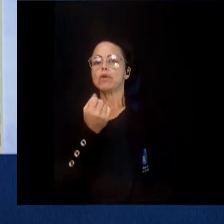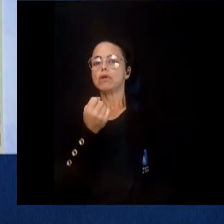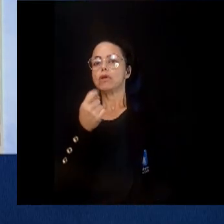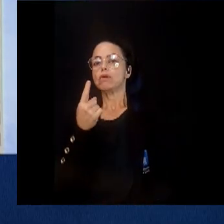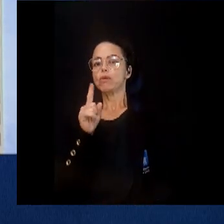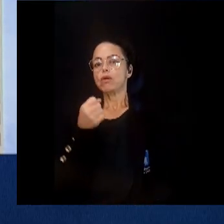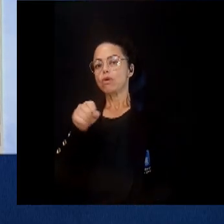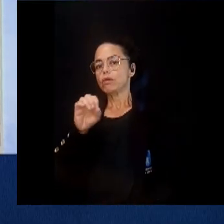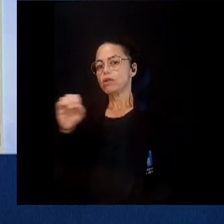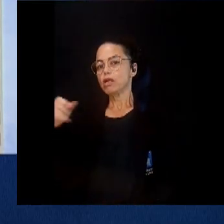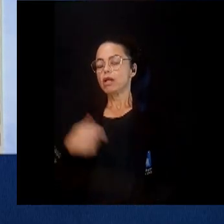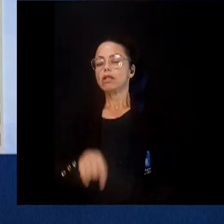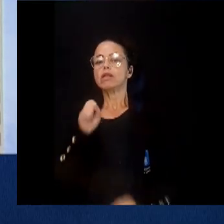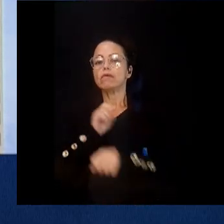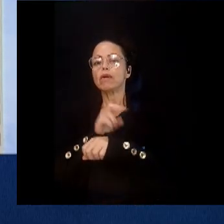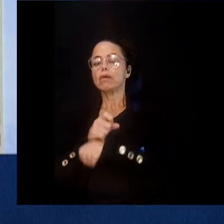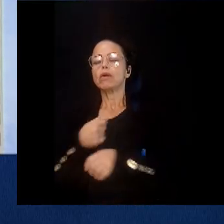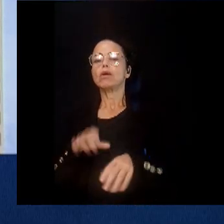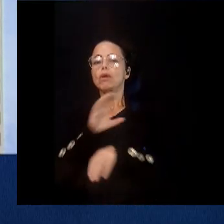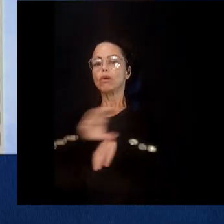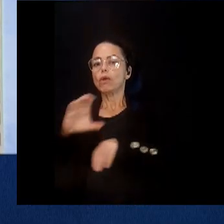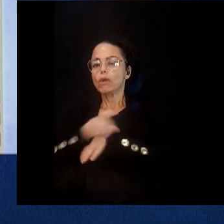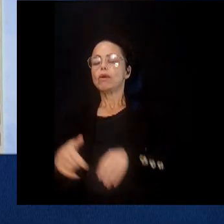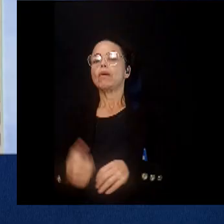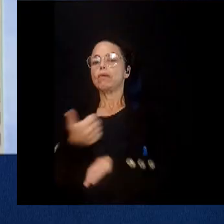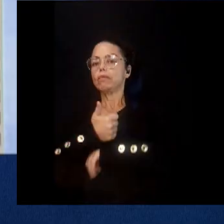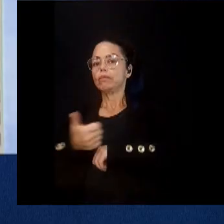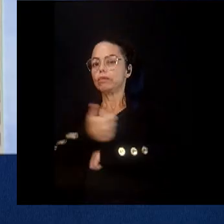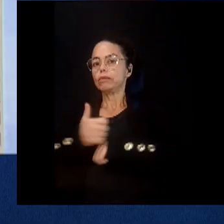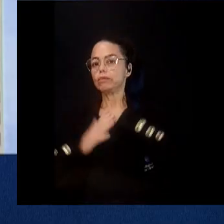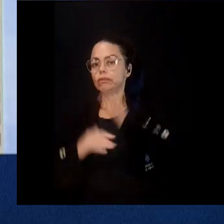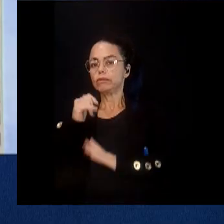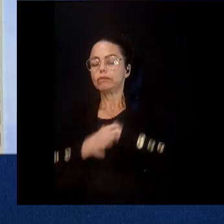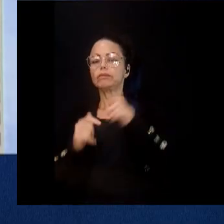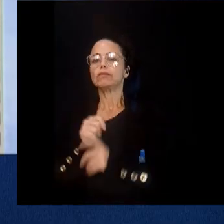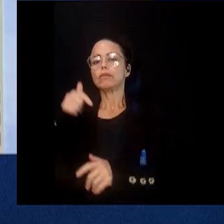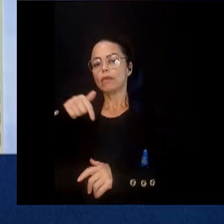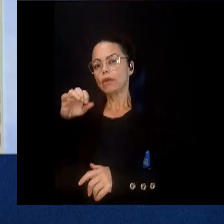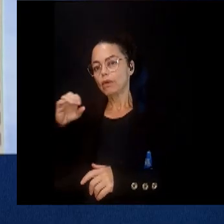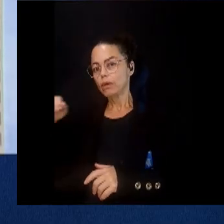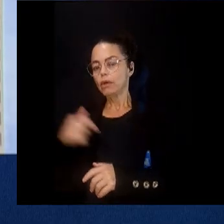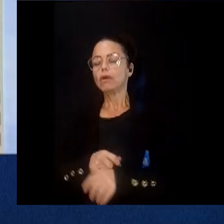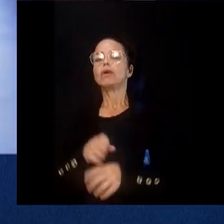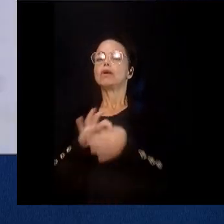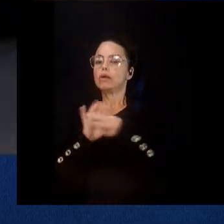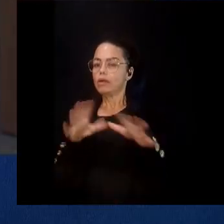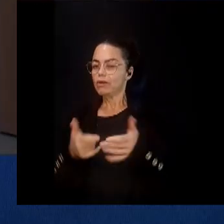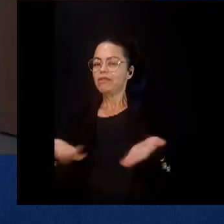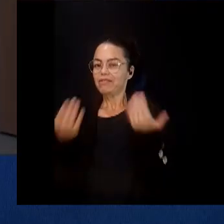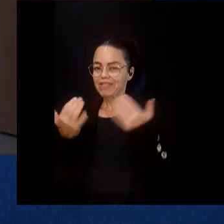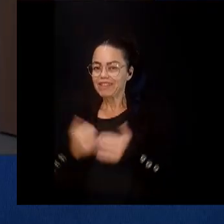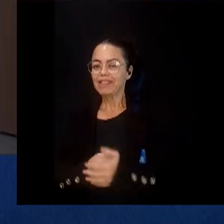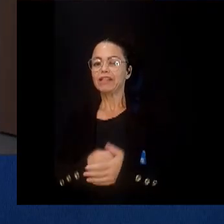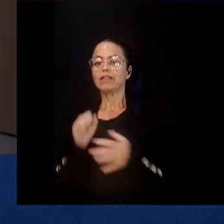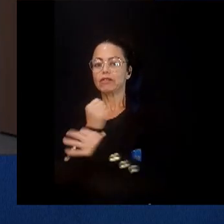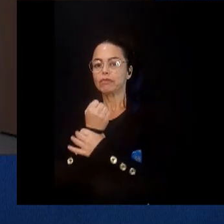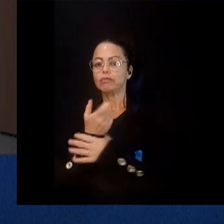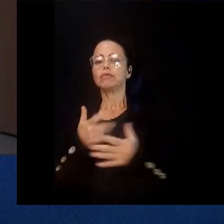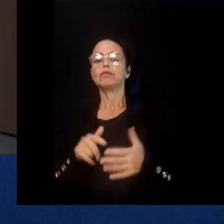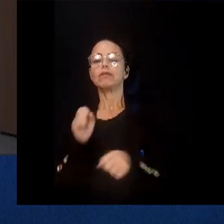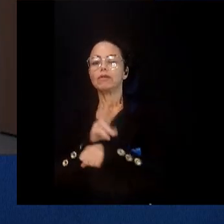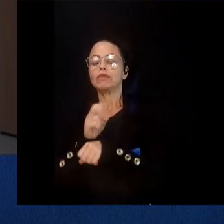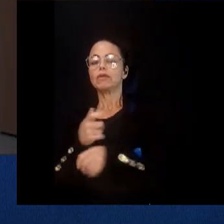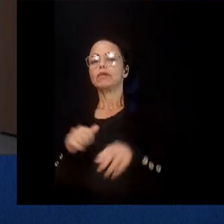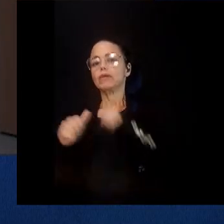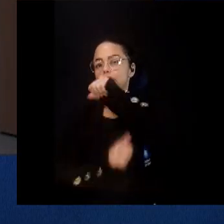cursos profissionalizantes. Dessas, 700 ainda estão disponíveis, então corre para garantir a sua. Mudanças